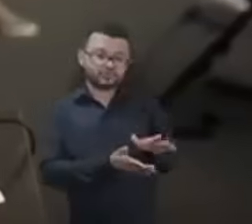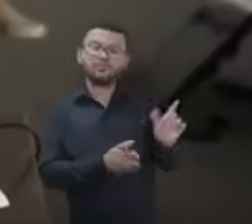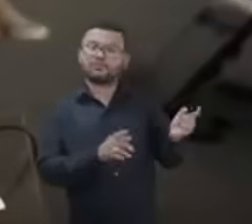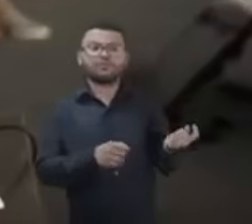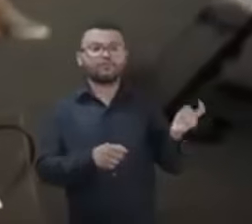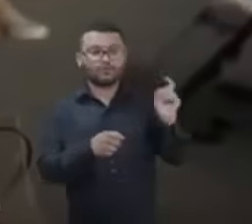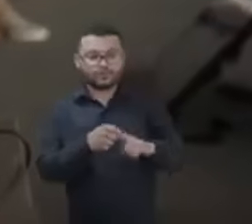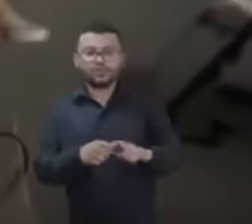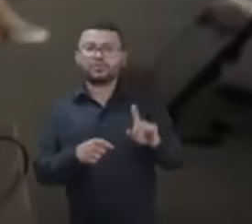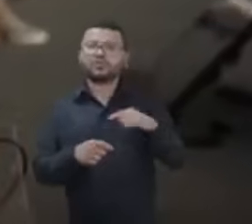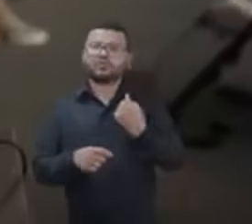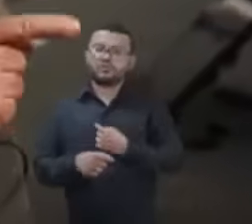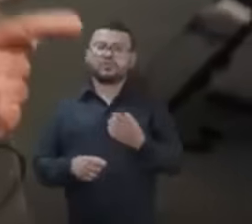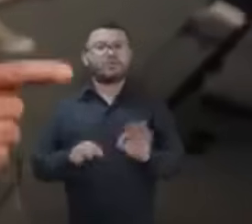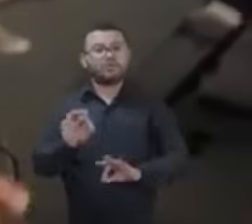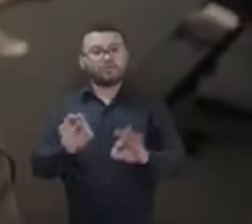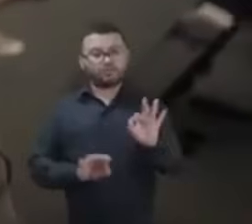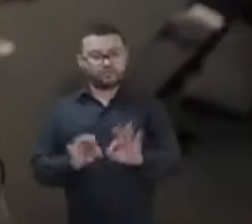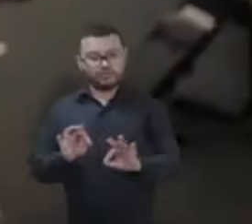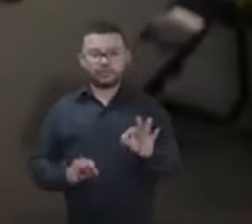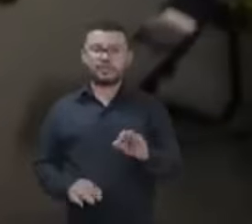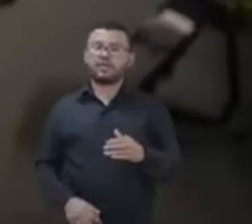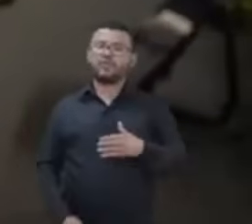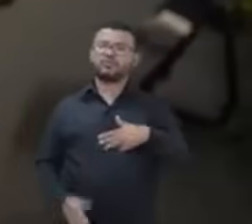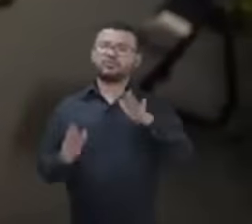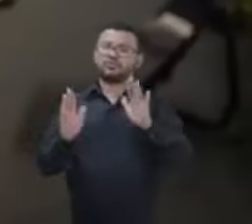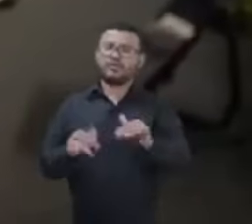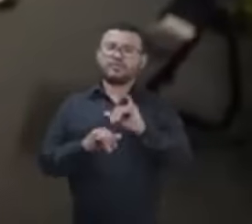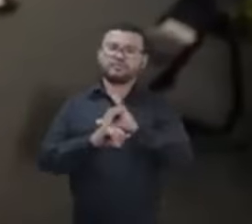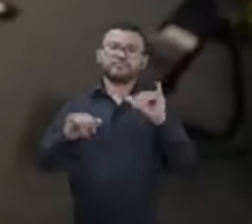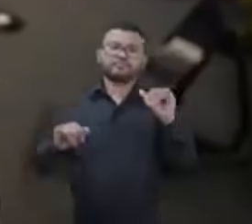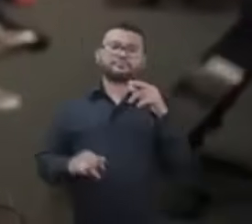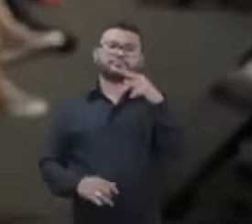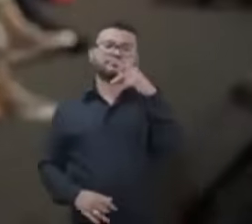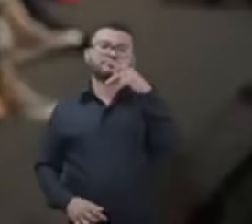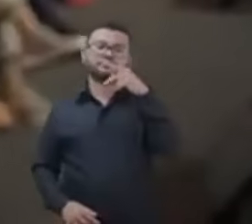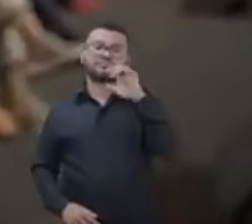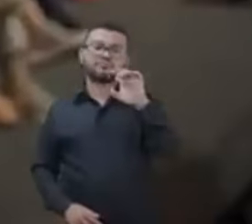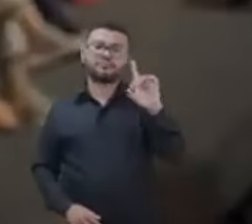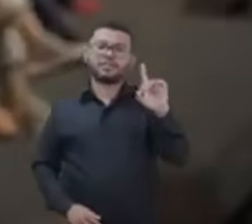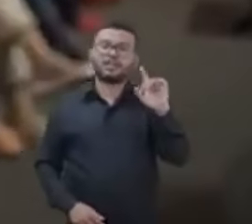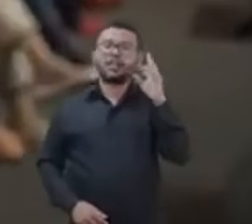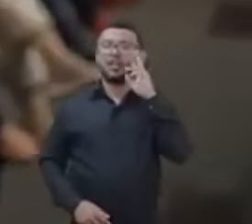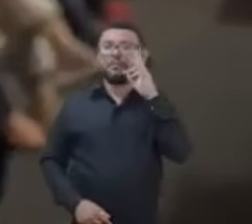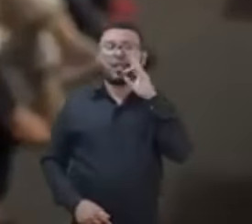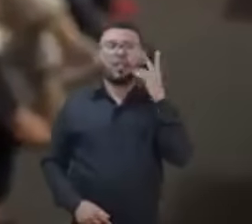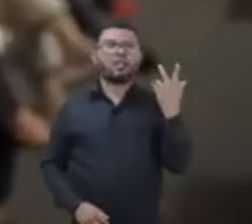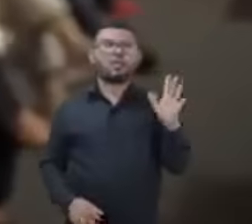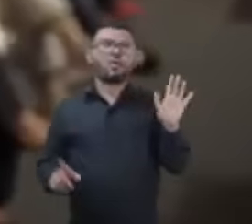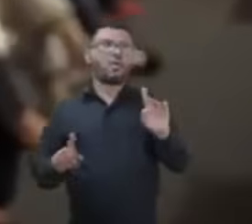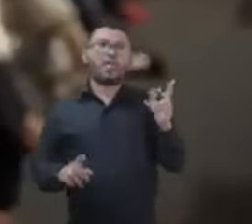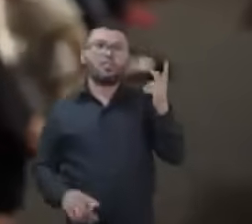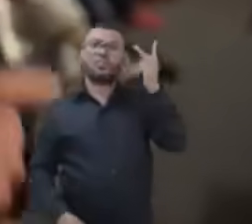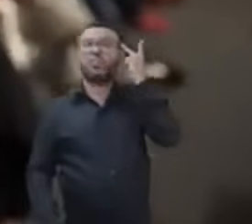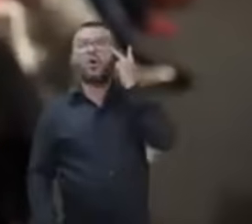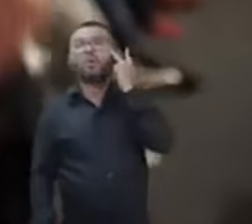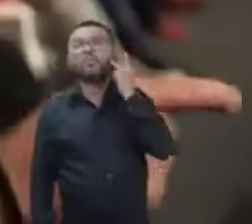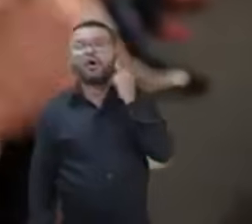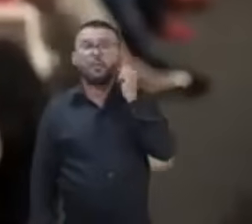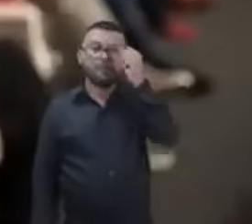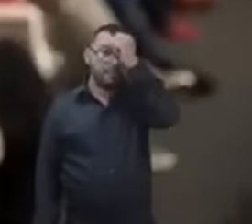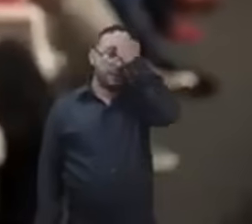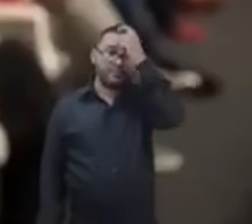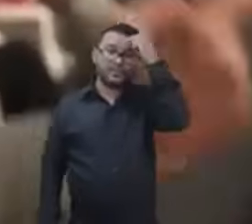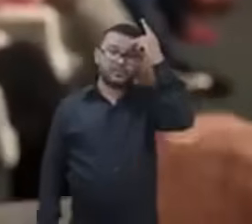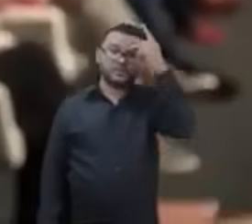a vocês, e eu disse isso no PED, nós não podemos normalizar, porque não pode ser normal, que prefeitura